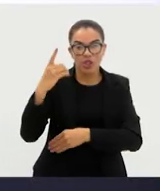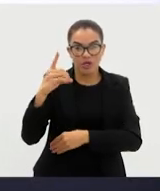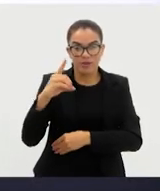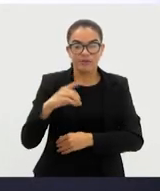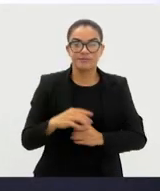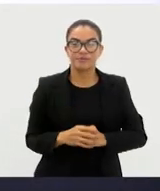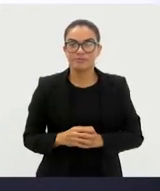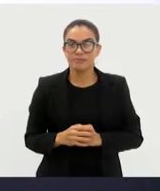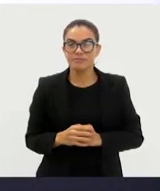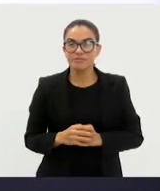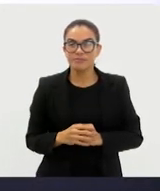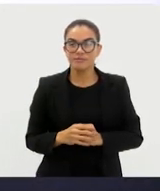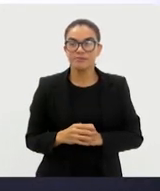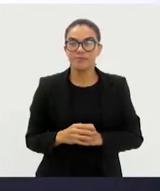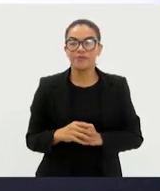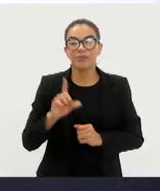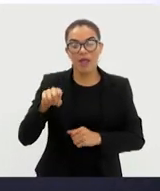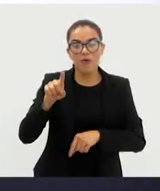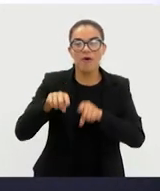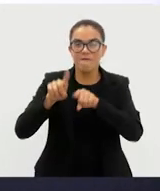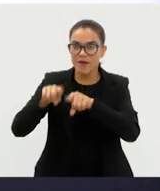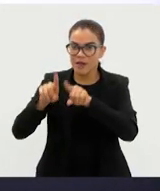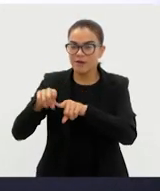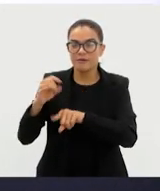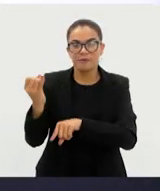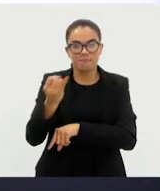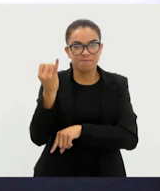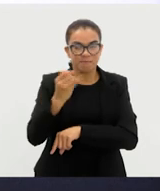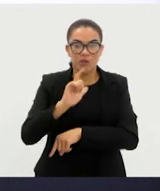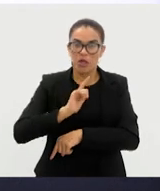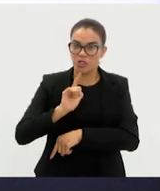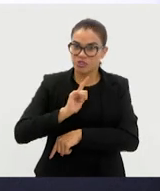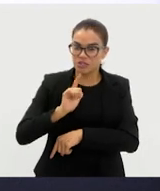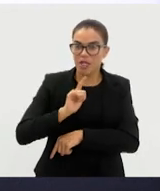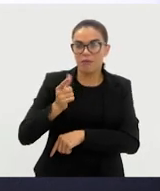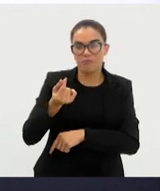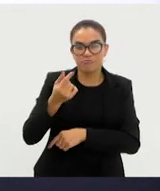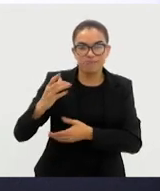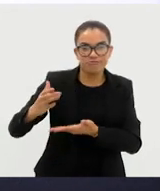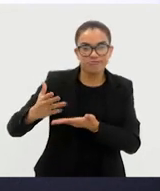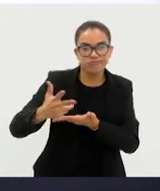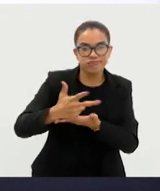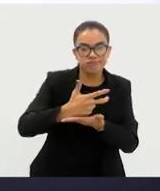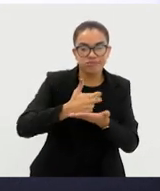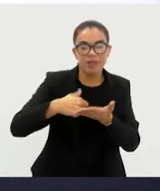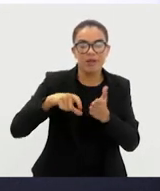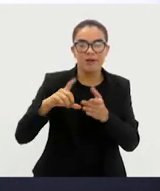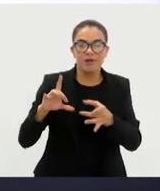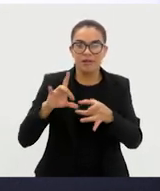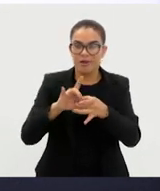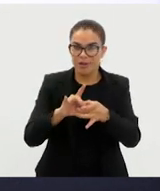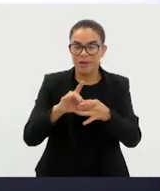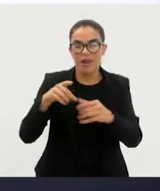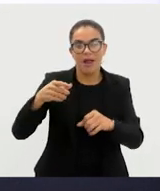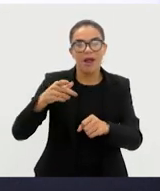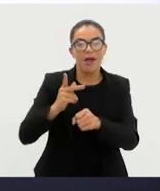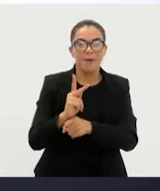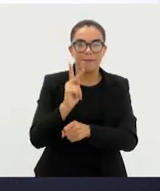US$ 82,41 de dólar. O barril é uma variável bastante importante, que nós temos uma receita bastante atrelada a